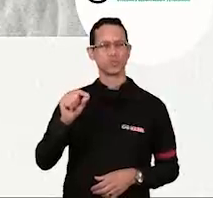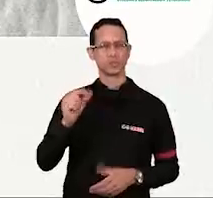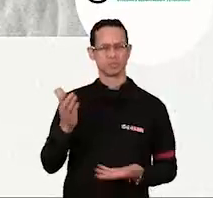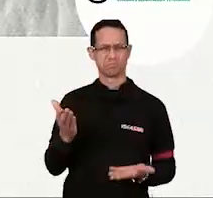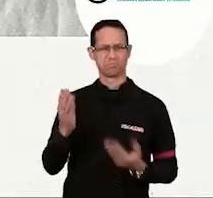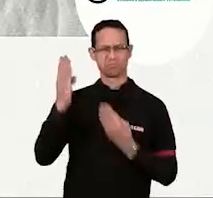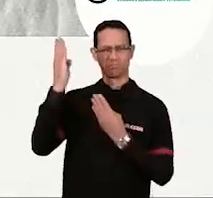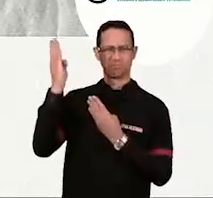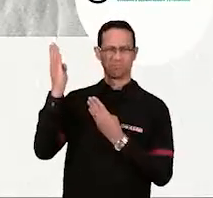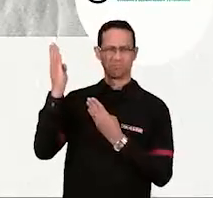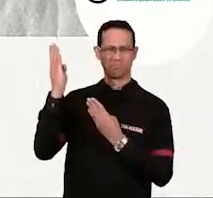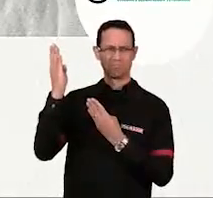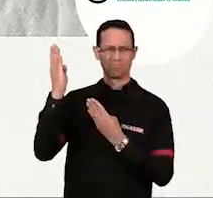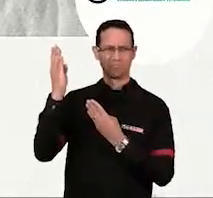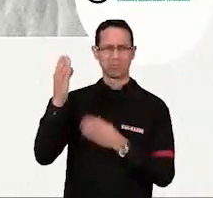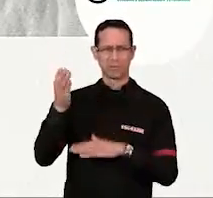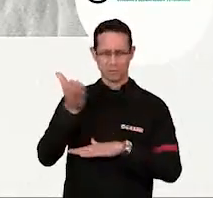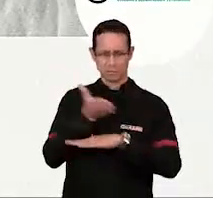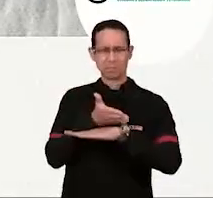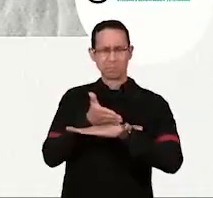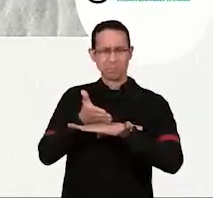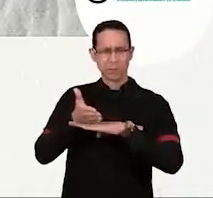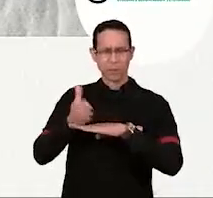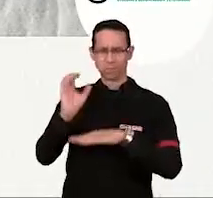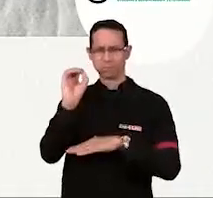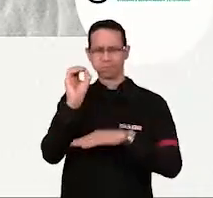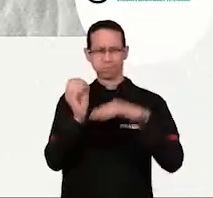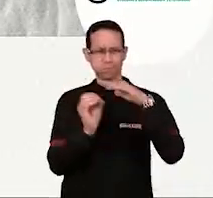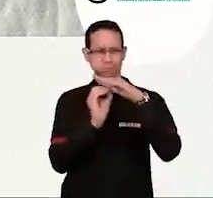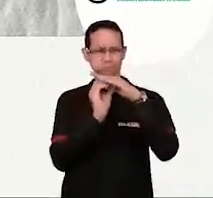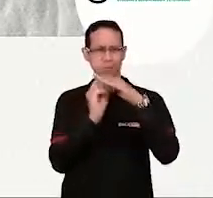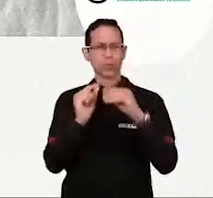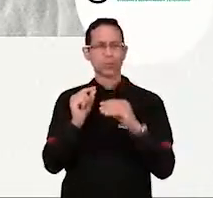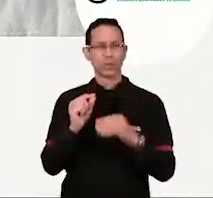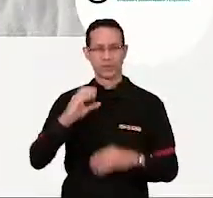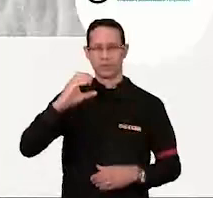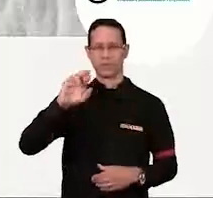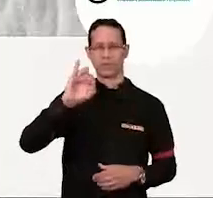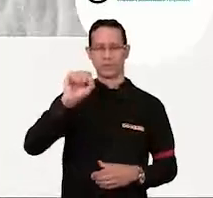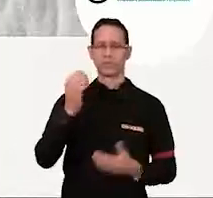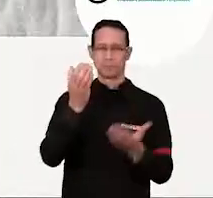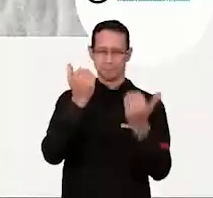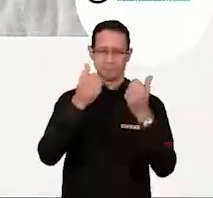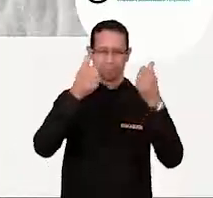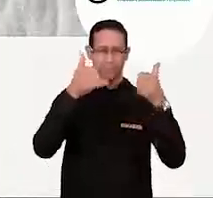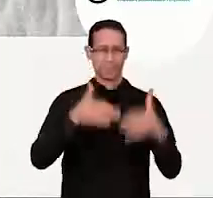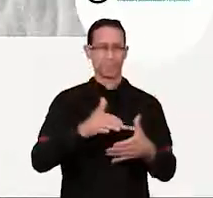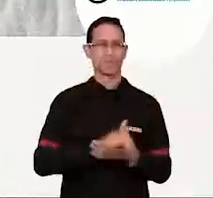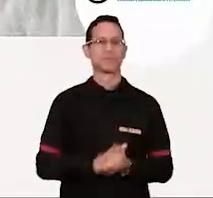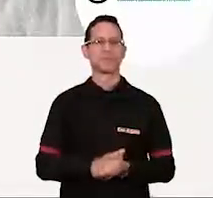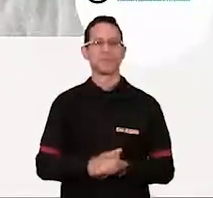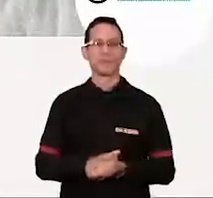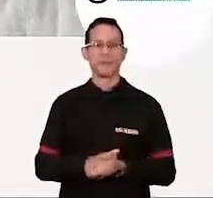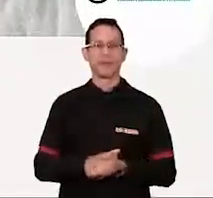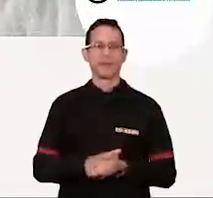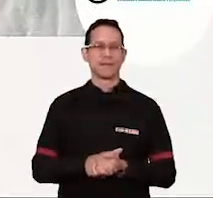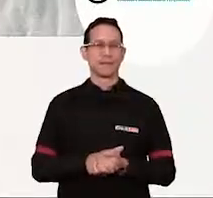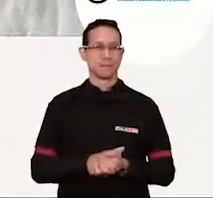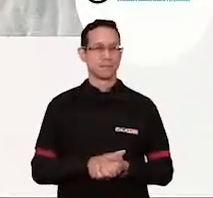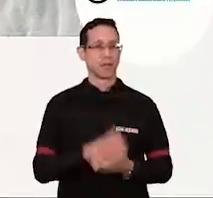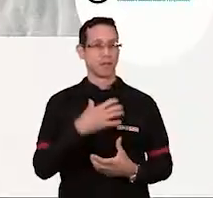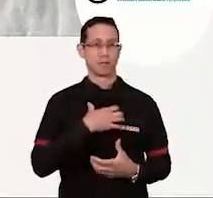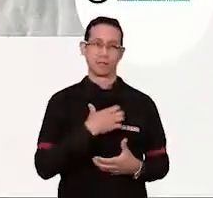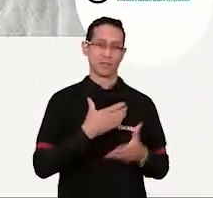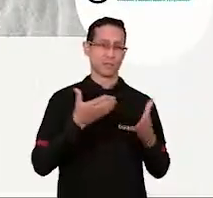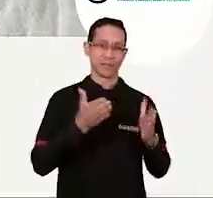tem no pug, né? E isso, eu vou deixar a Cris falar o que é. Isso, na verdade, é uma formação,